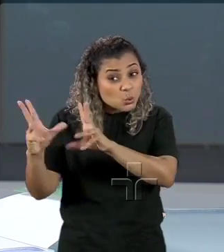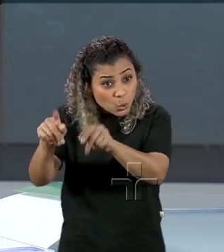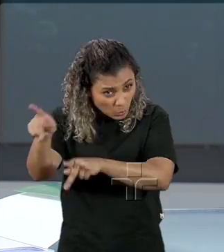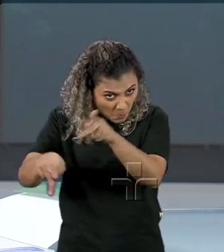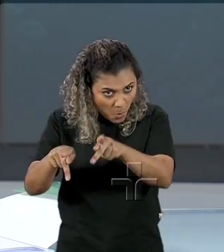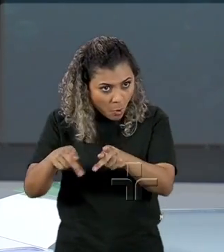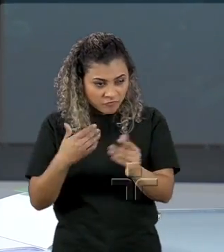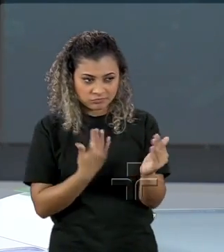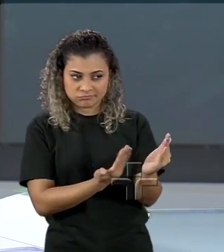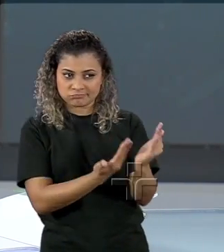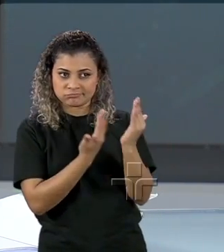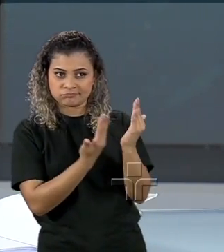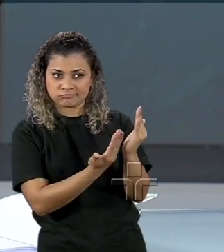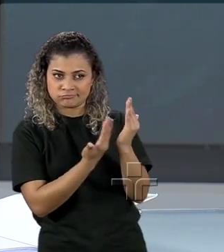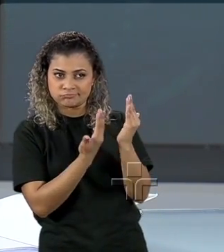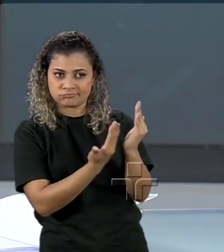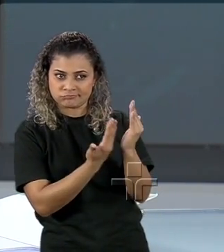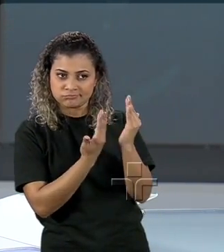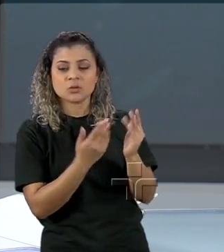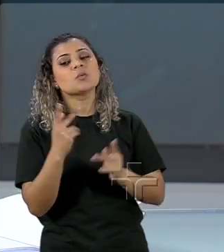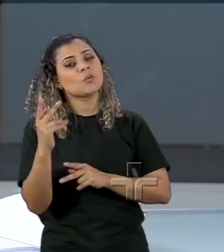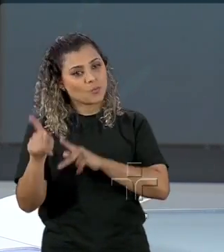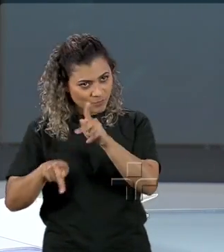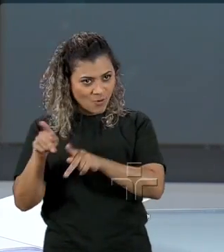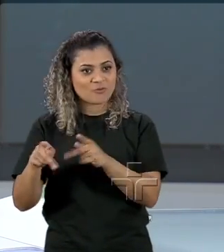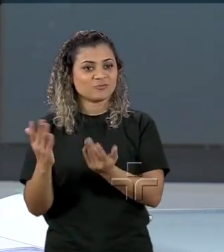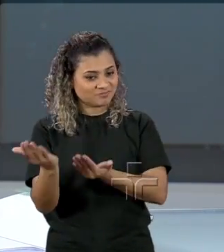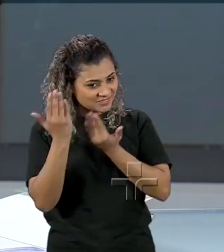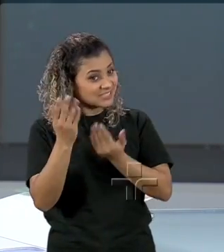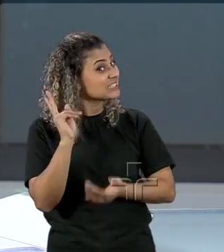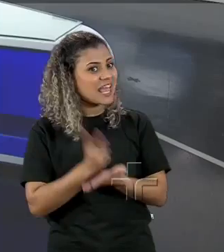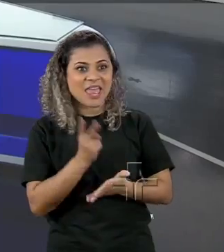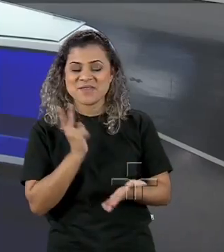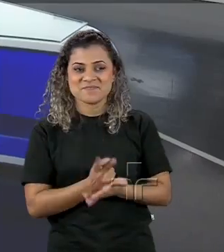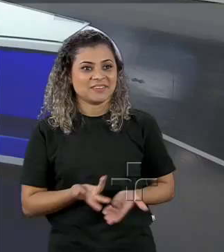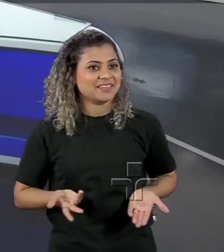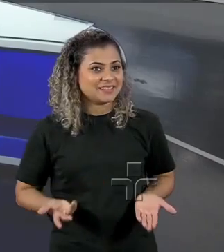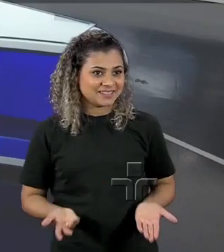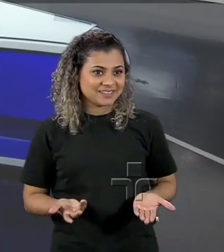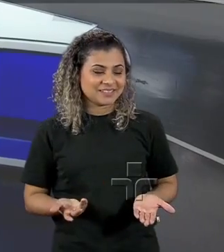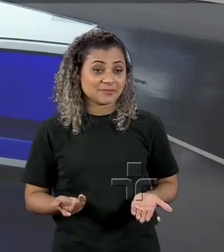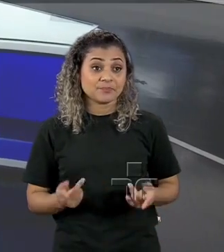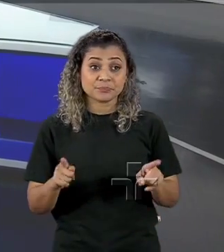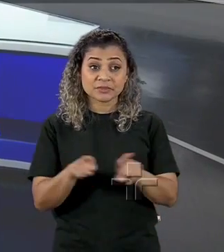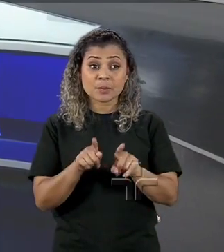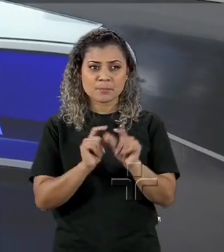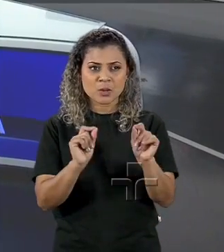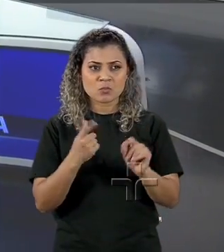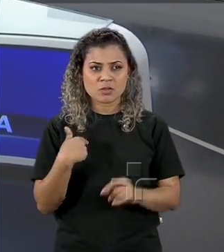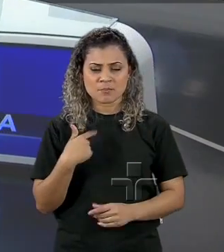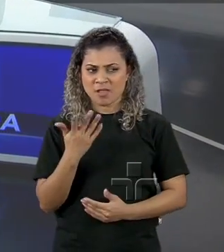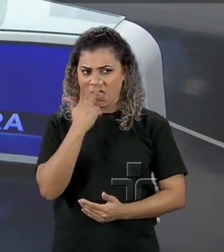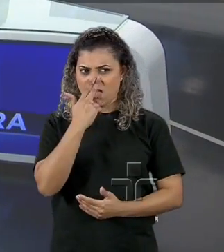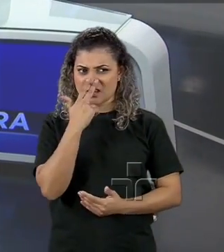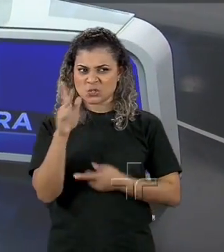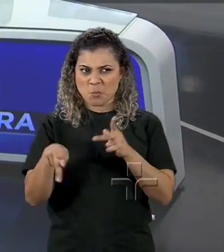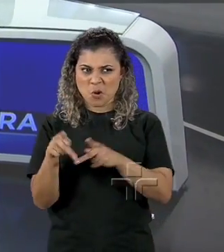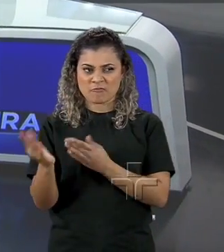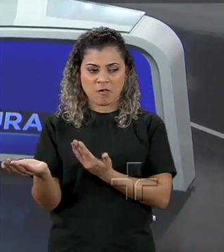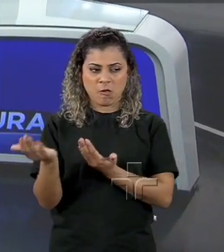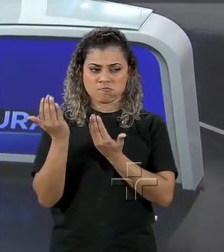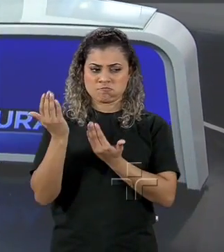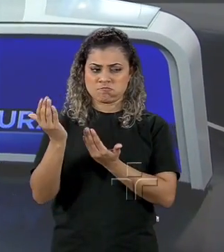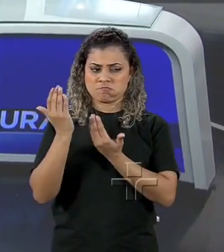muito exigente, ele cobra muito, ele é antenado. O seu desconfiômetro, né, está lá na